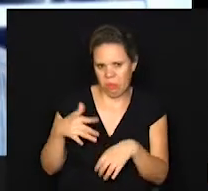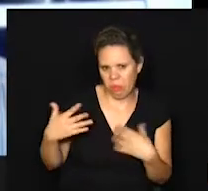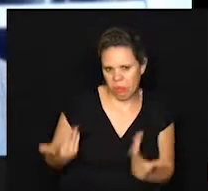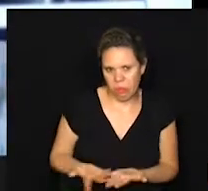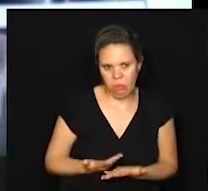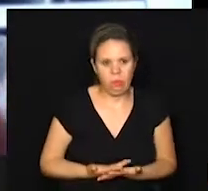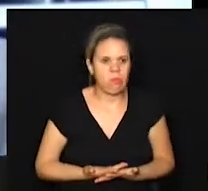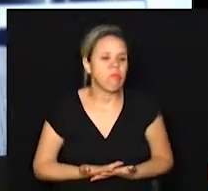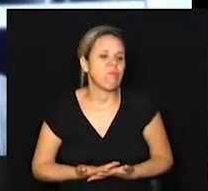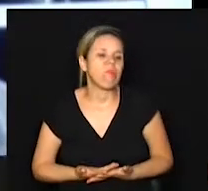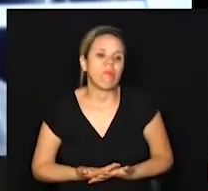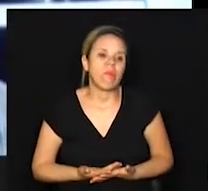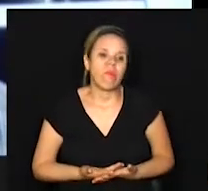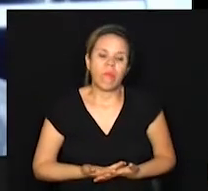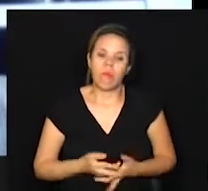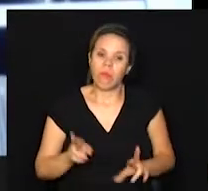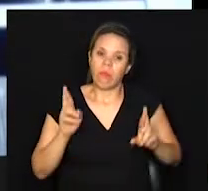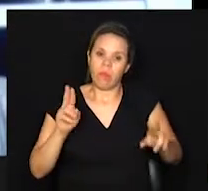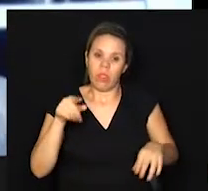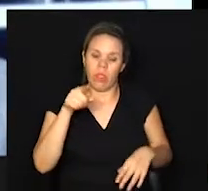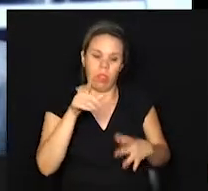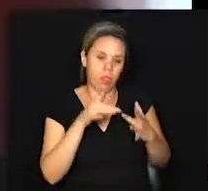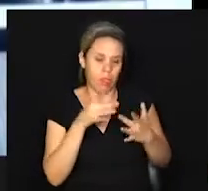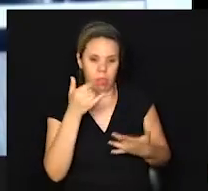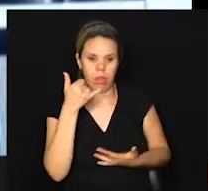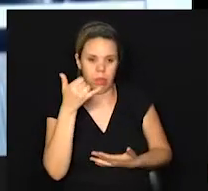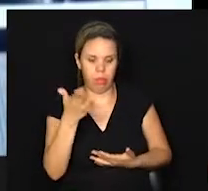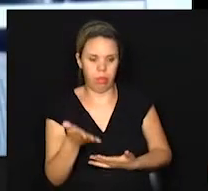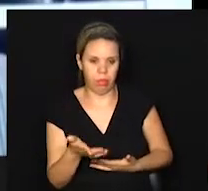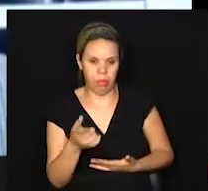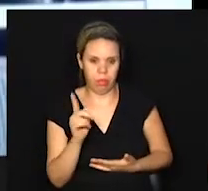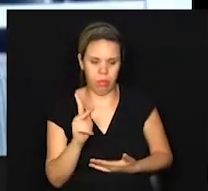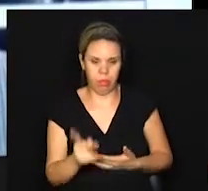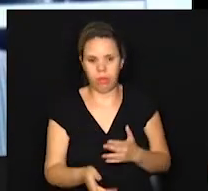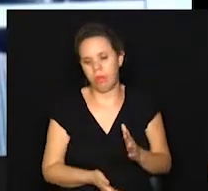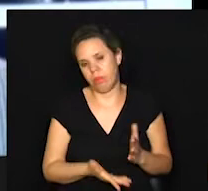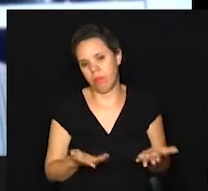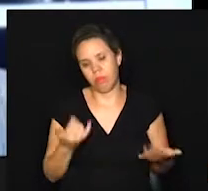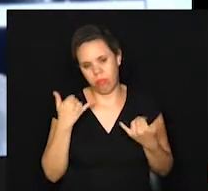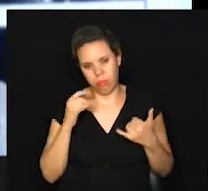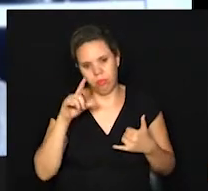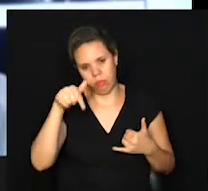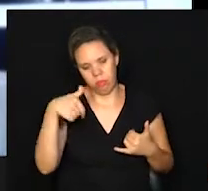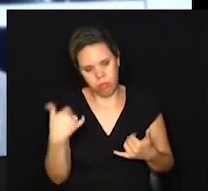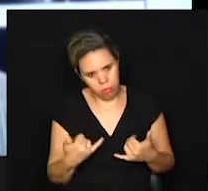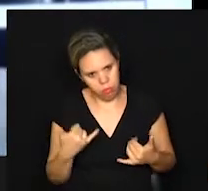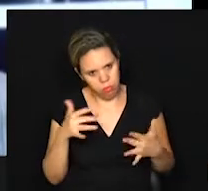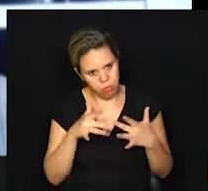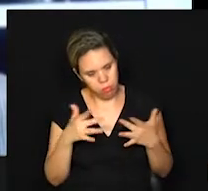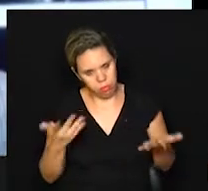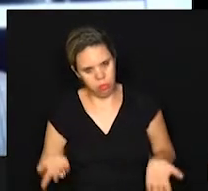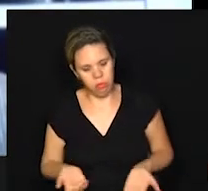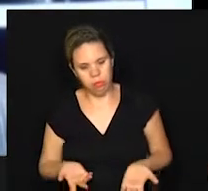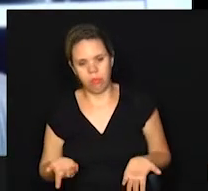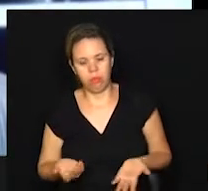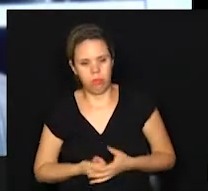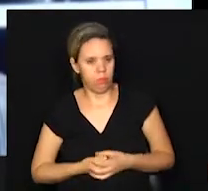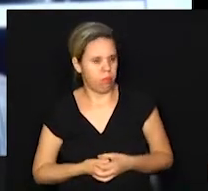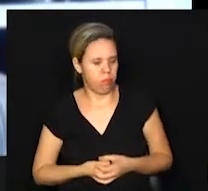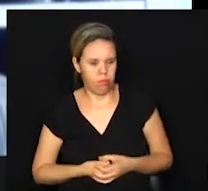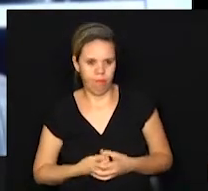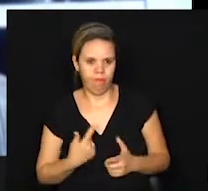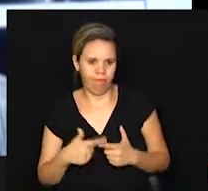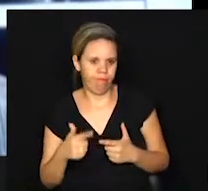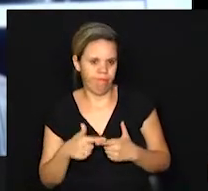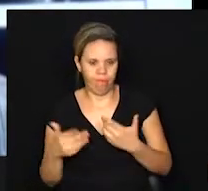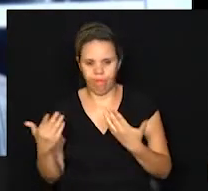ela. Bom, professor, espera que vão entrar em contato com você. Nunca entraram em contato comigo. Desde então, a minha situação é